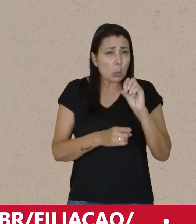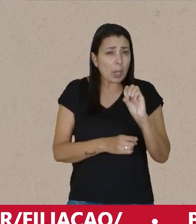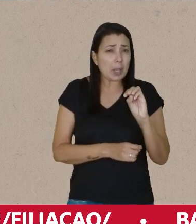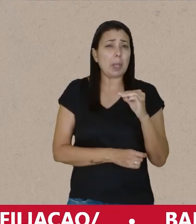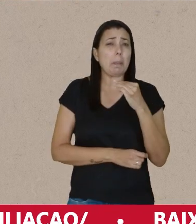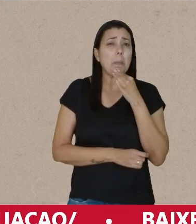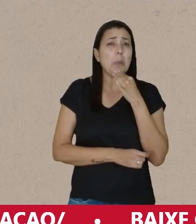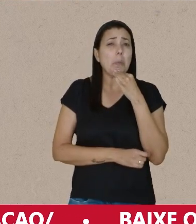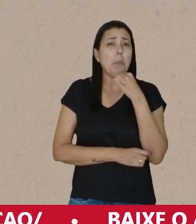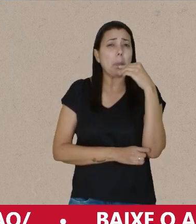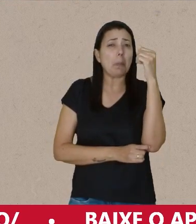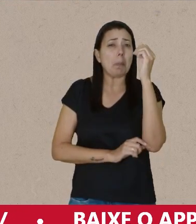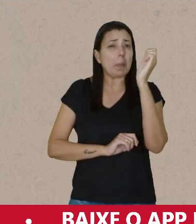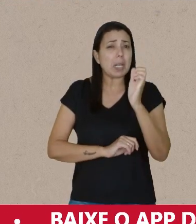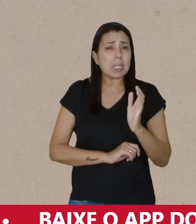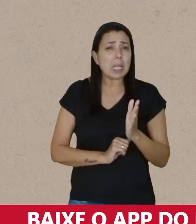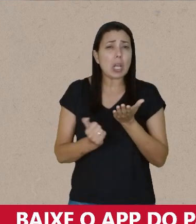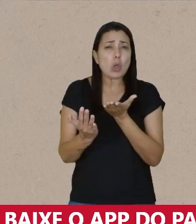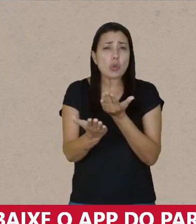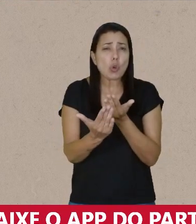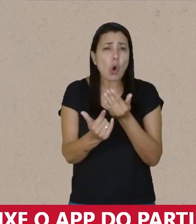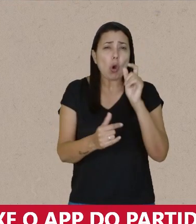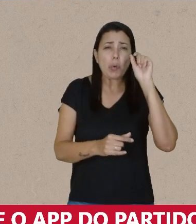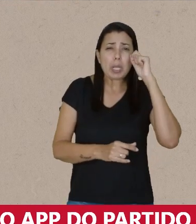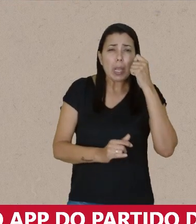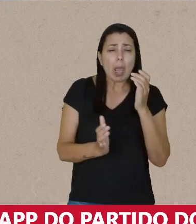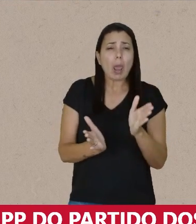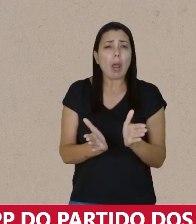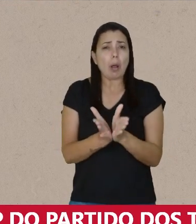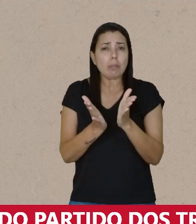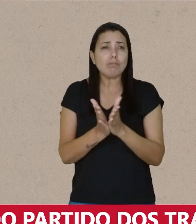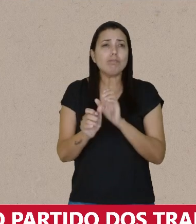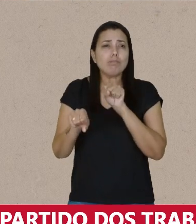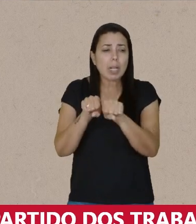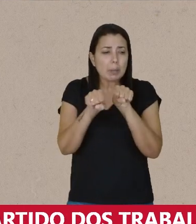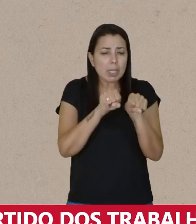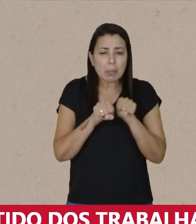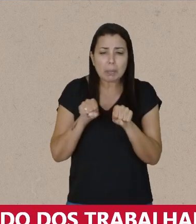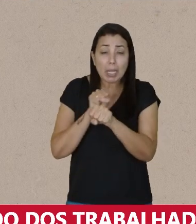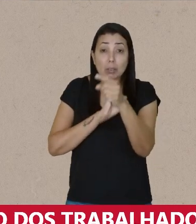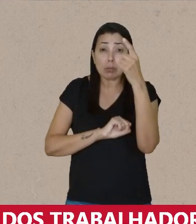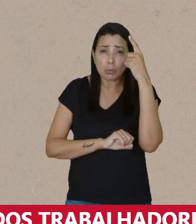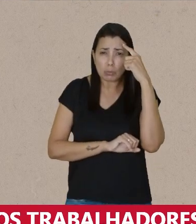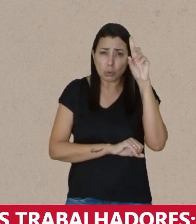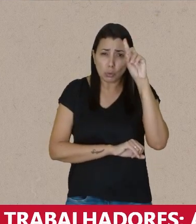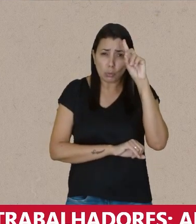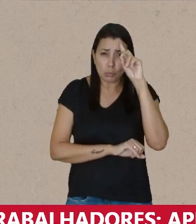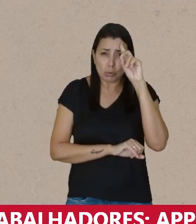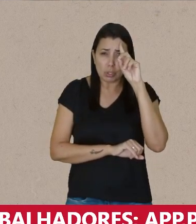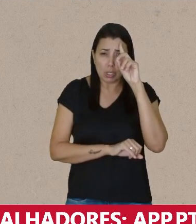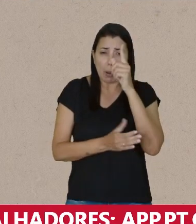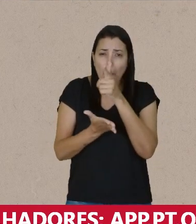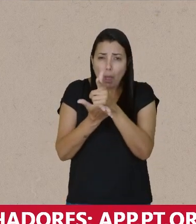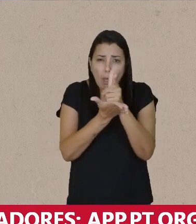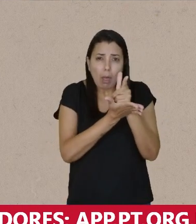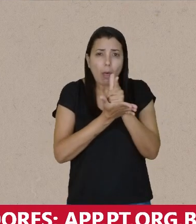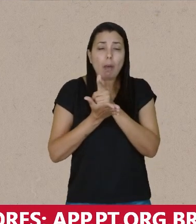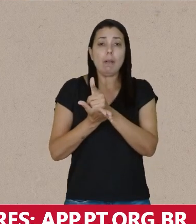brasileiros e brasileiras jovens, negros, pobres, assassinados todos os anos por armas de